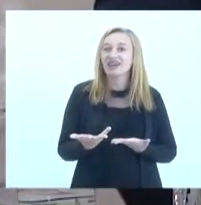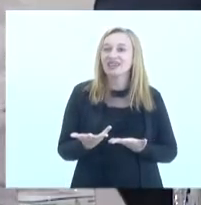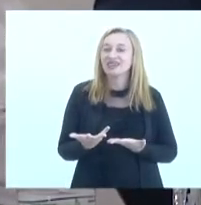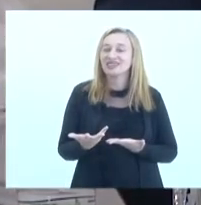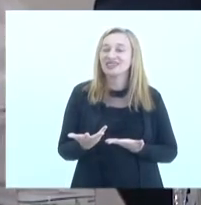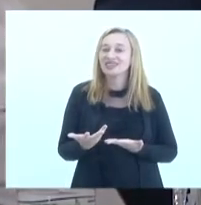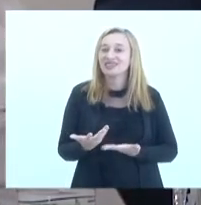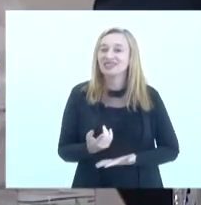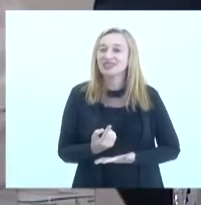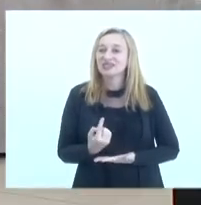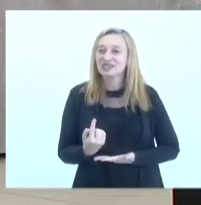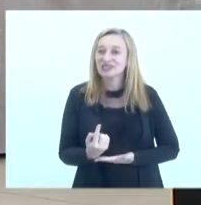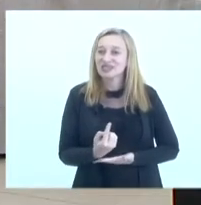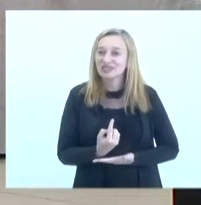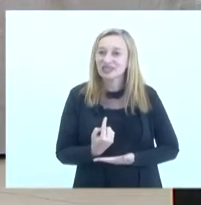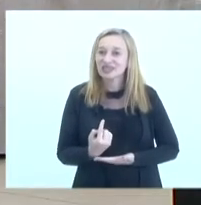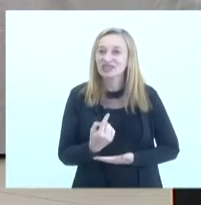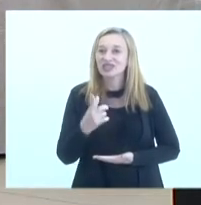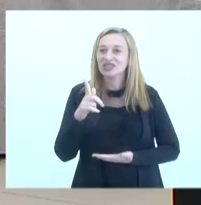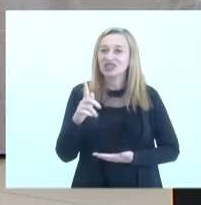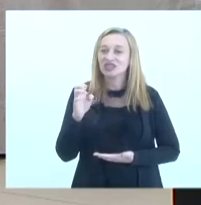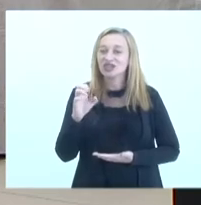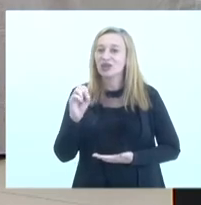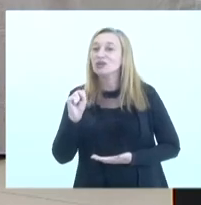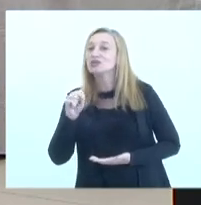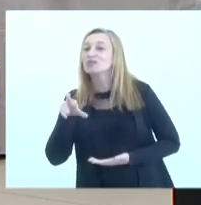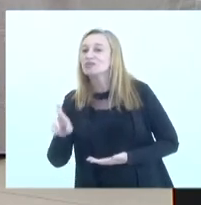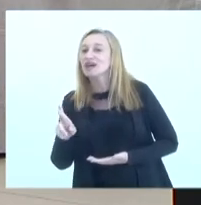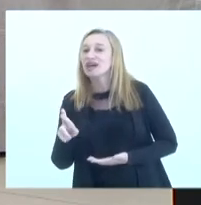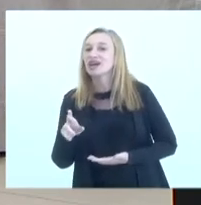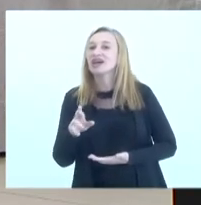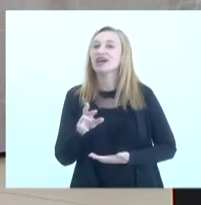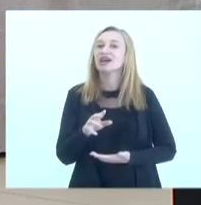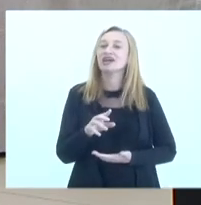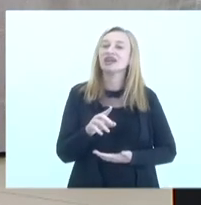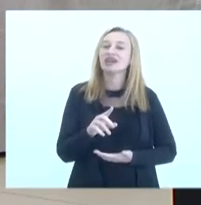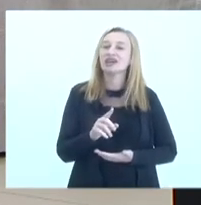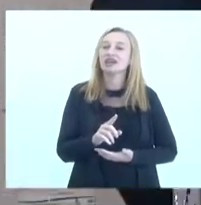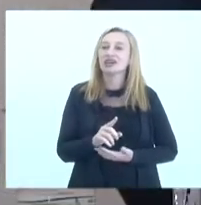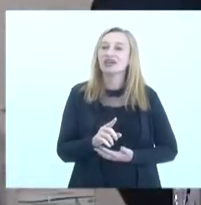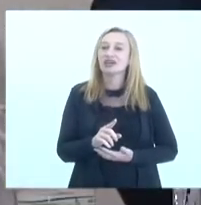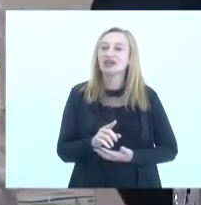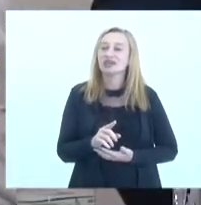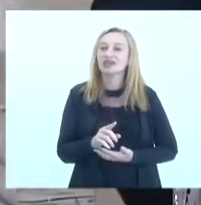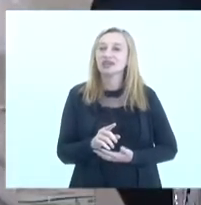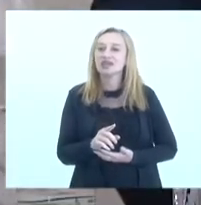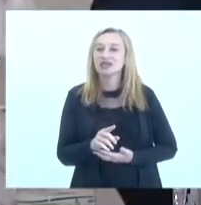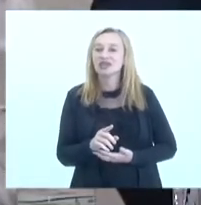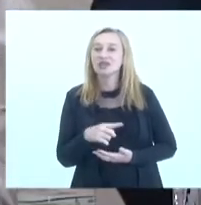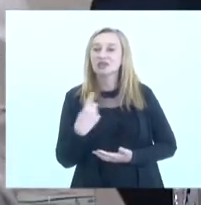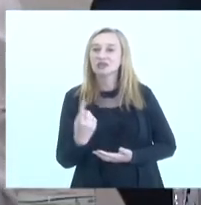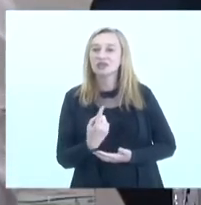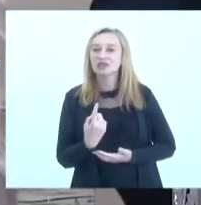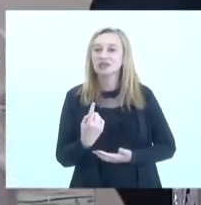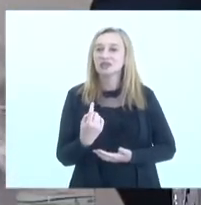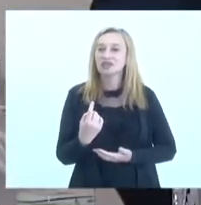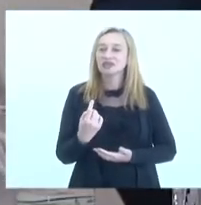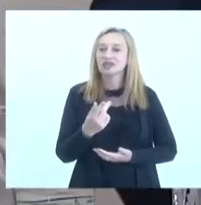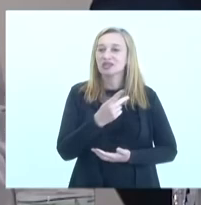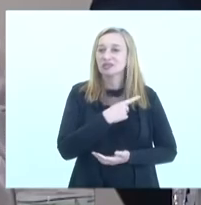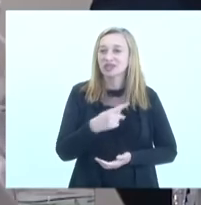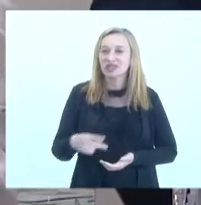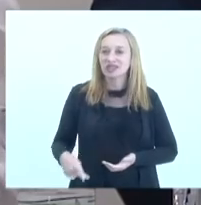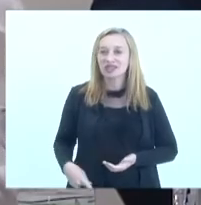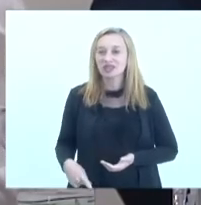os nossos Zé Osmar, Cefiote, cumprimentar o nosso presidente do